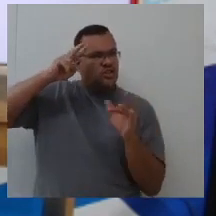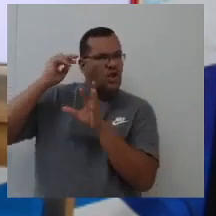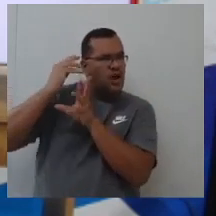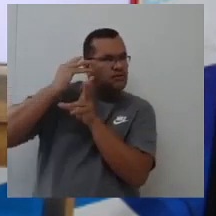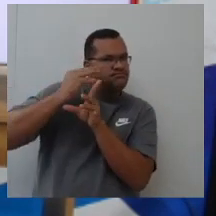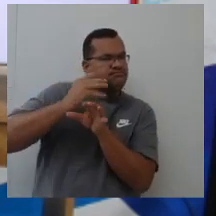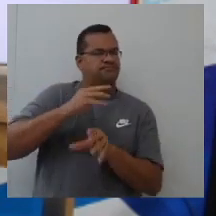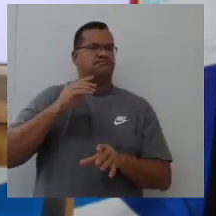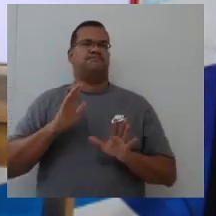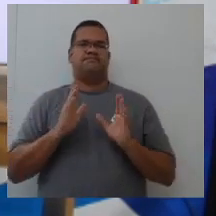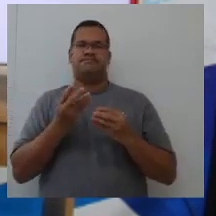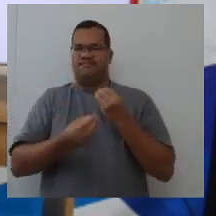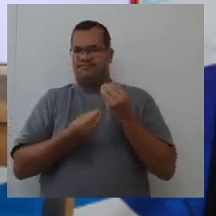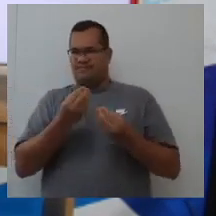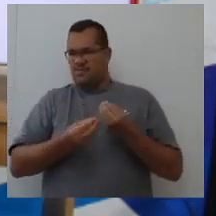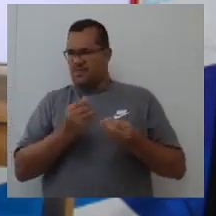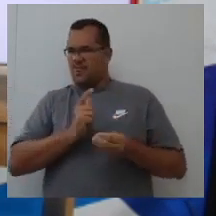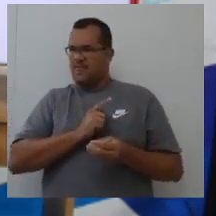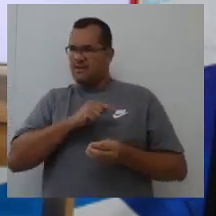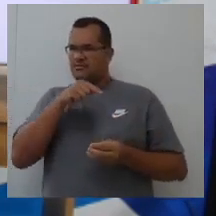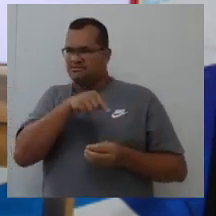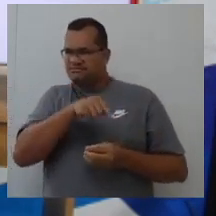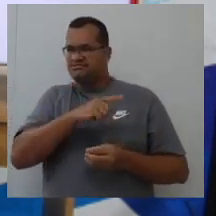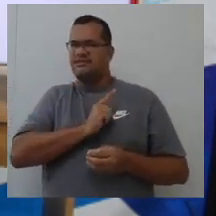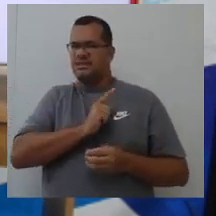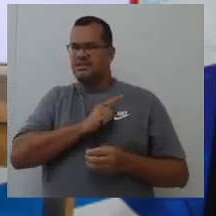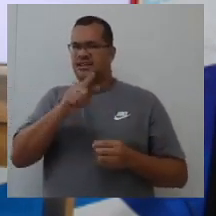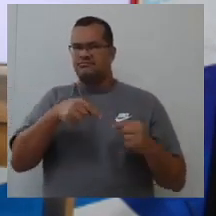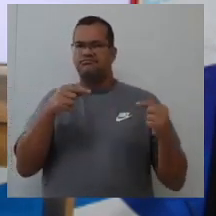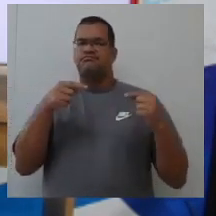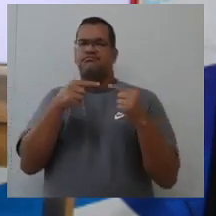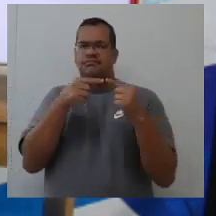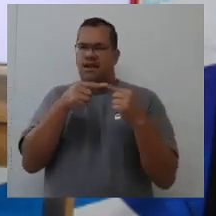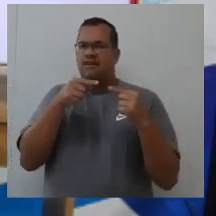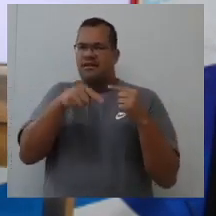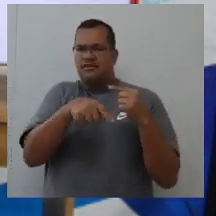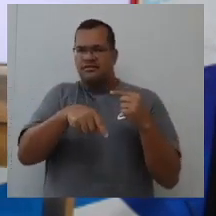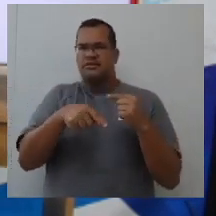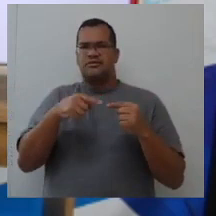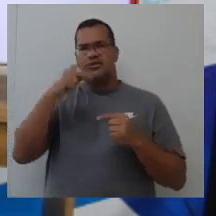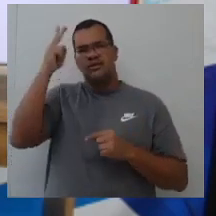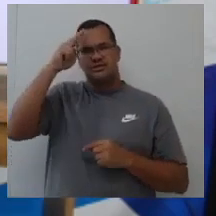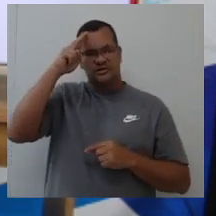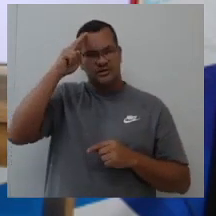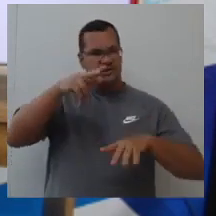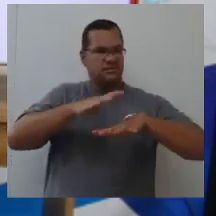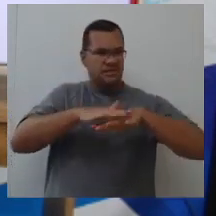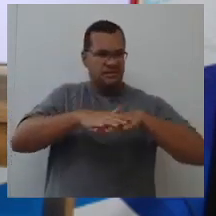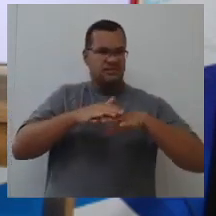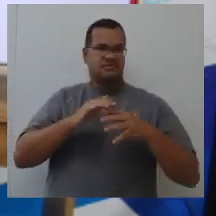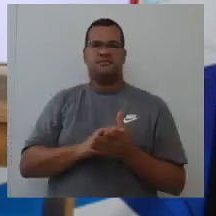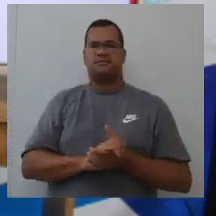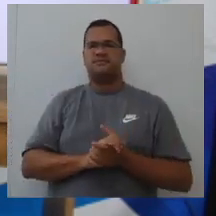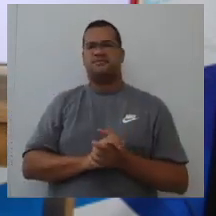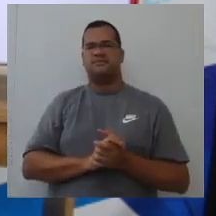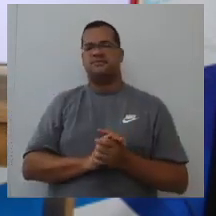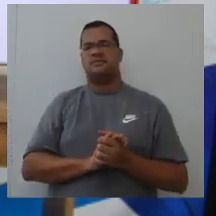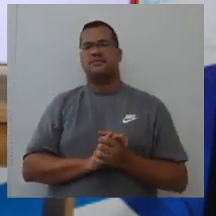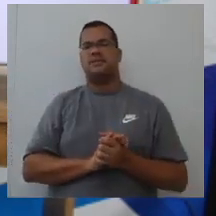E aí, tudo que a gente está falando aqui tem a ver com a própria história da matemática, tá joia? Então, vamos